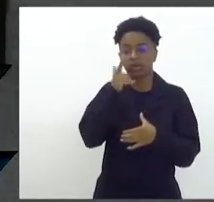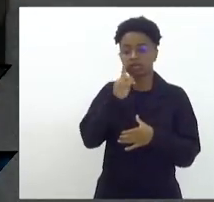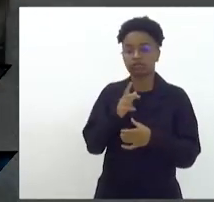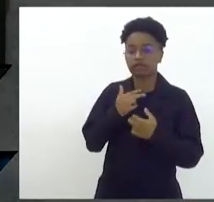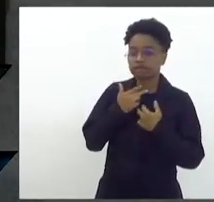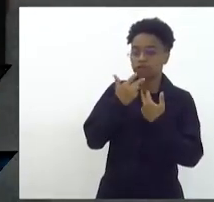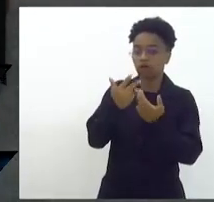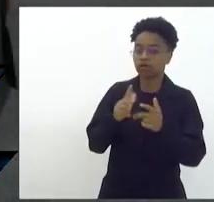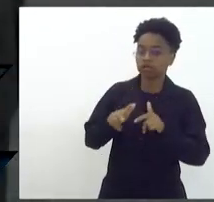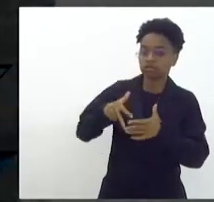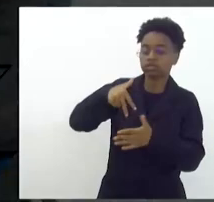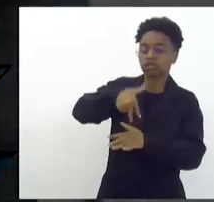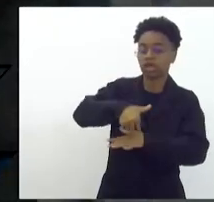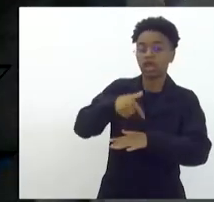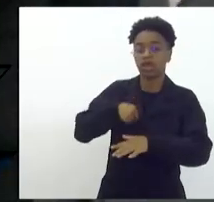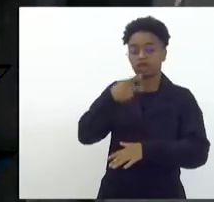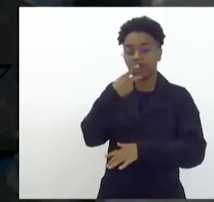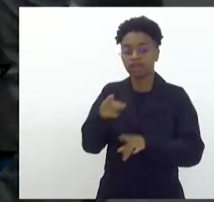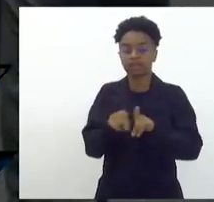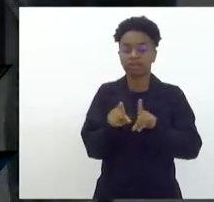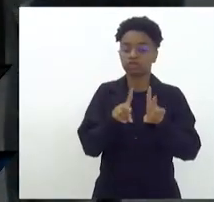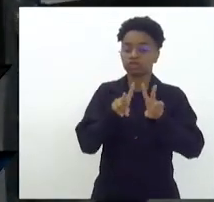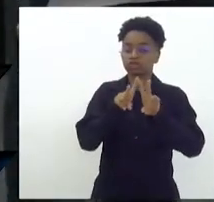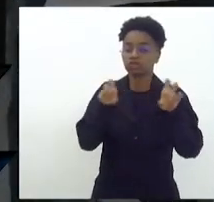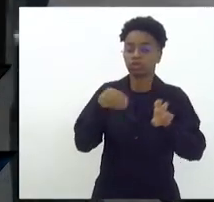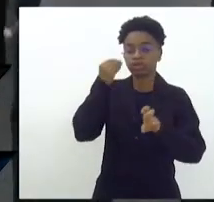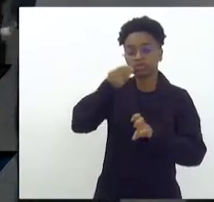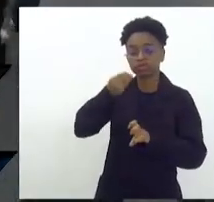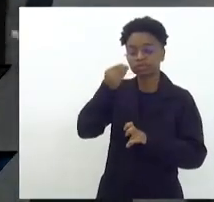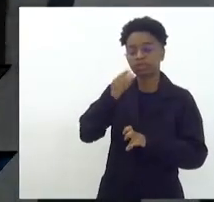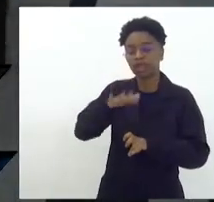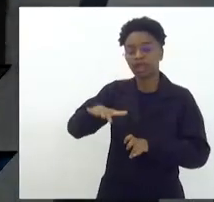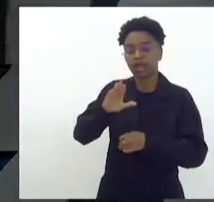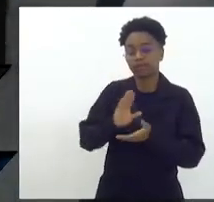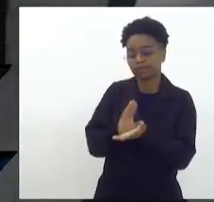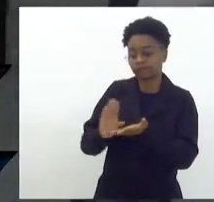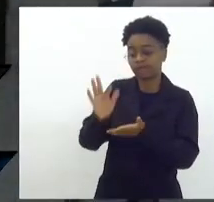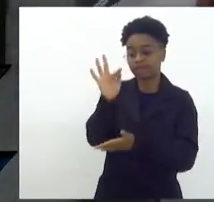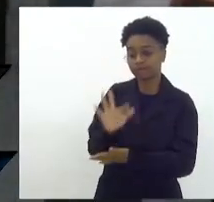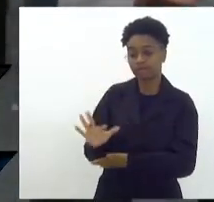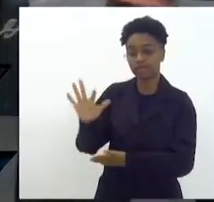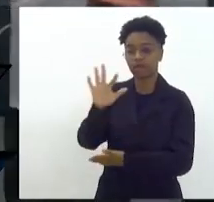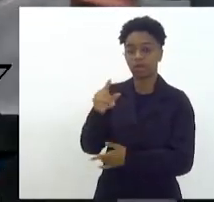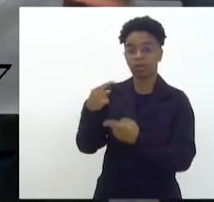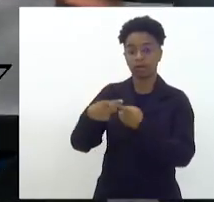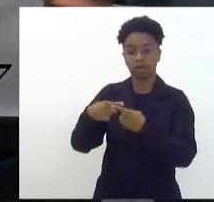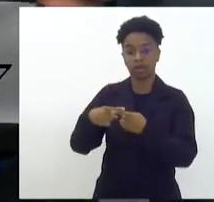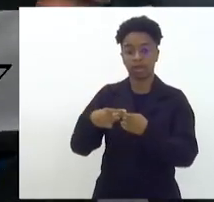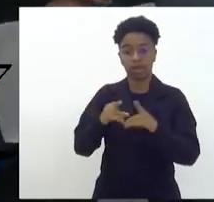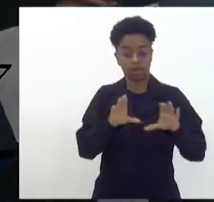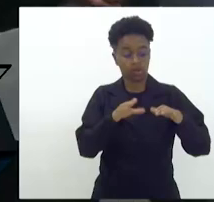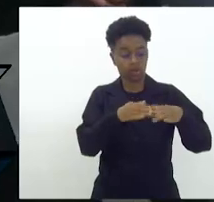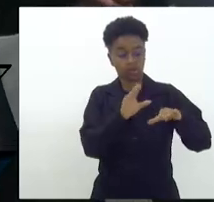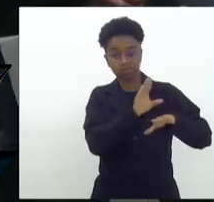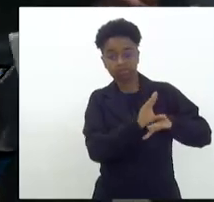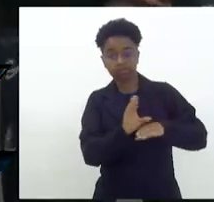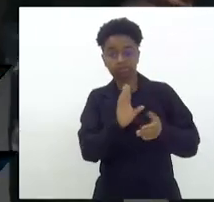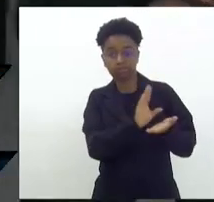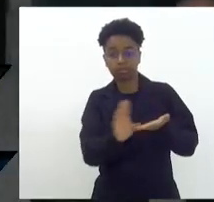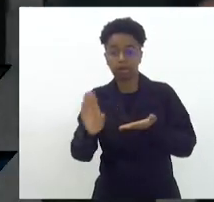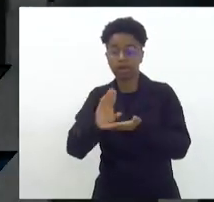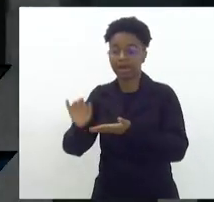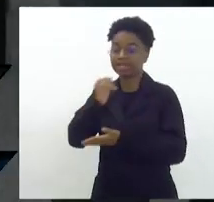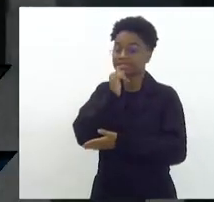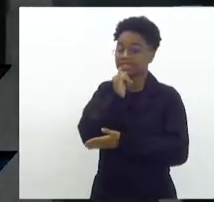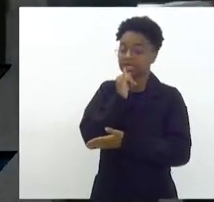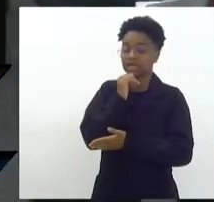minorias eu tô dizendo também das experiências que a gente tem com verbas federais que saem de parlamentares e desbancadas é a